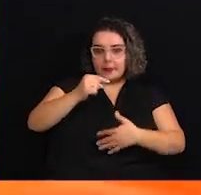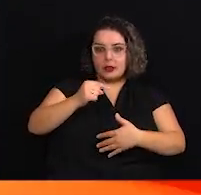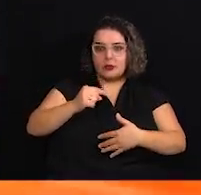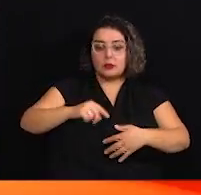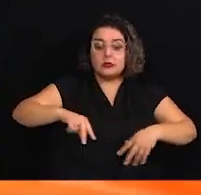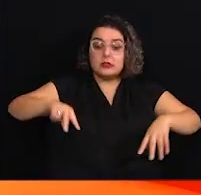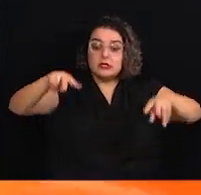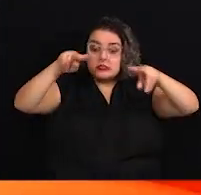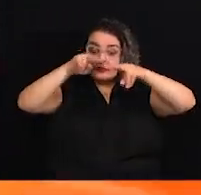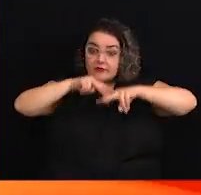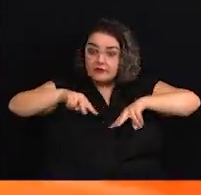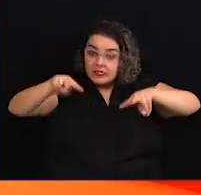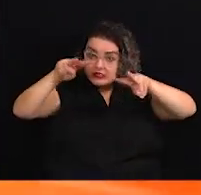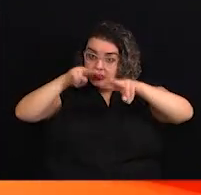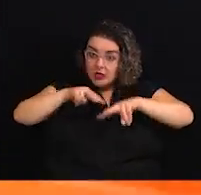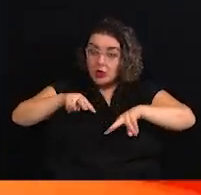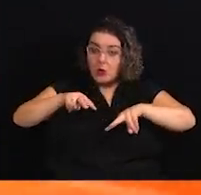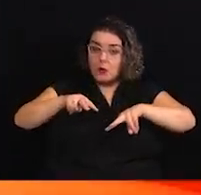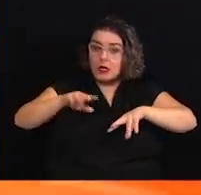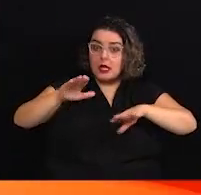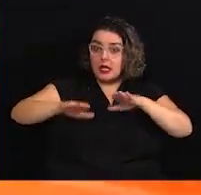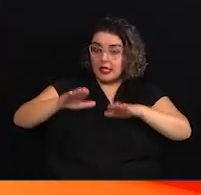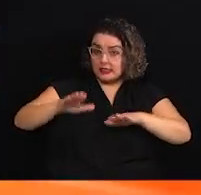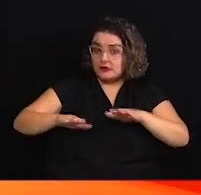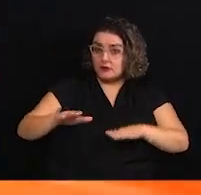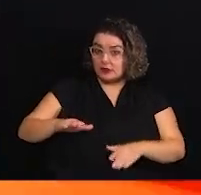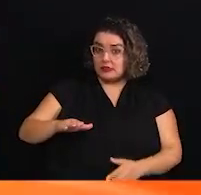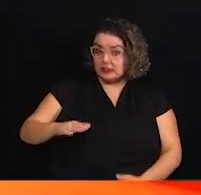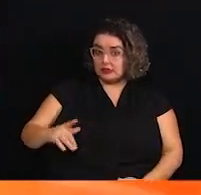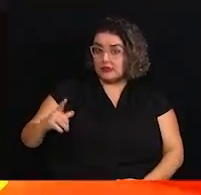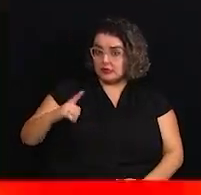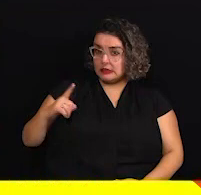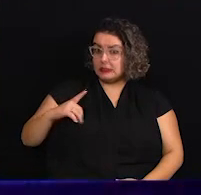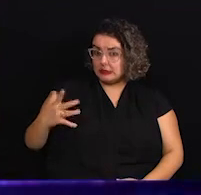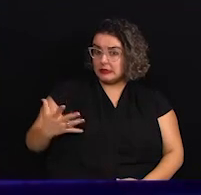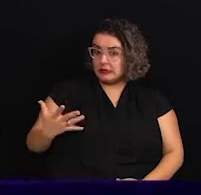observações dessa visão que muitas vezes você se encontra